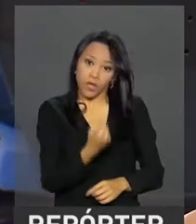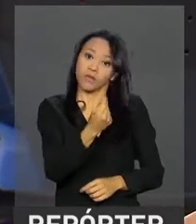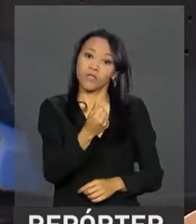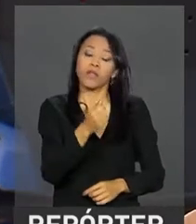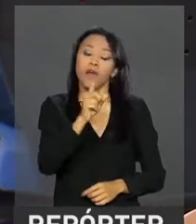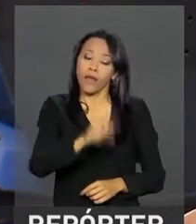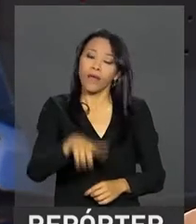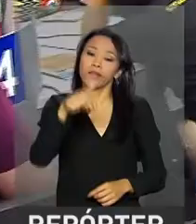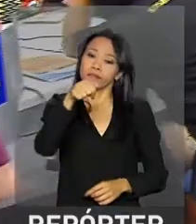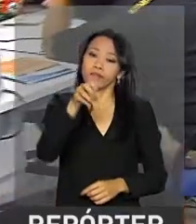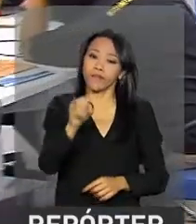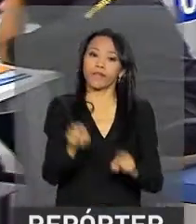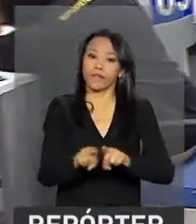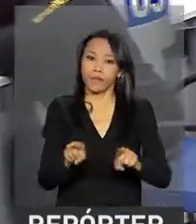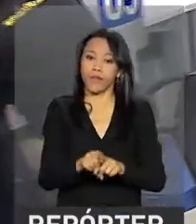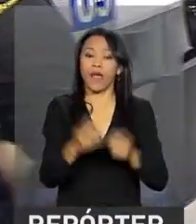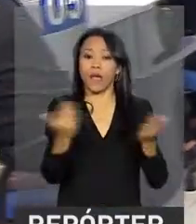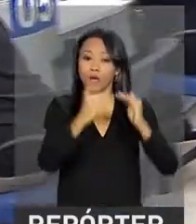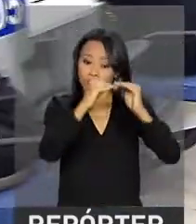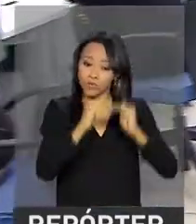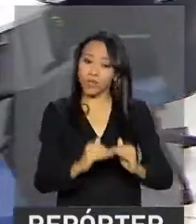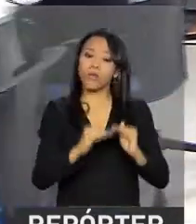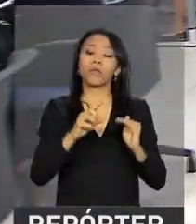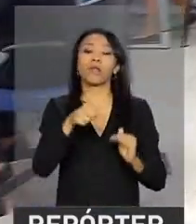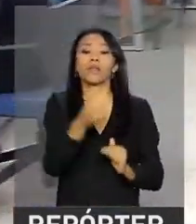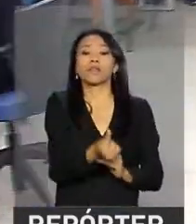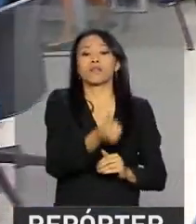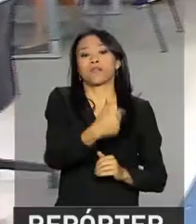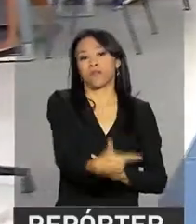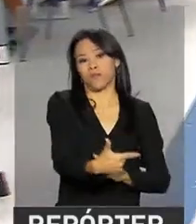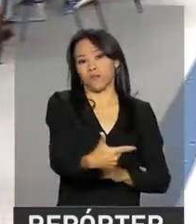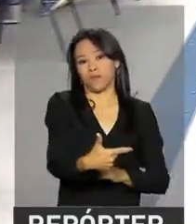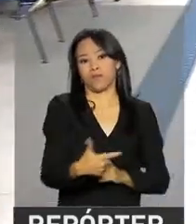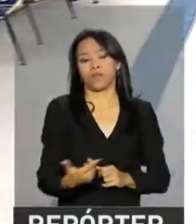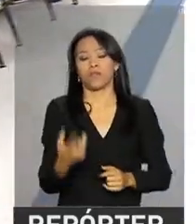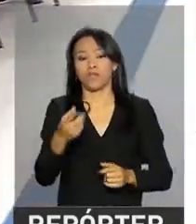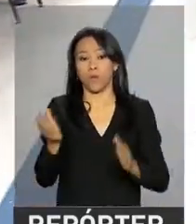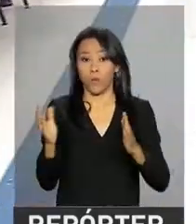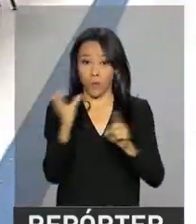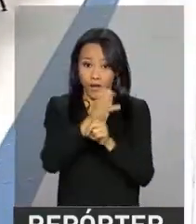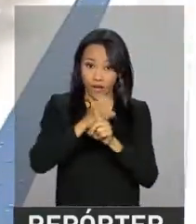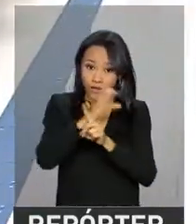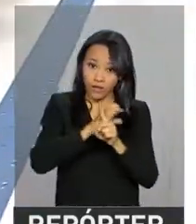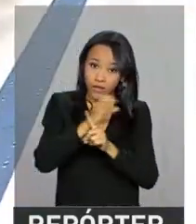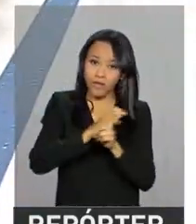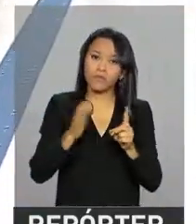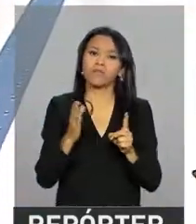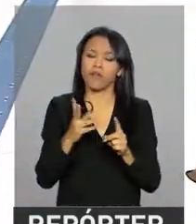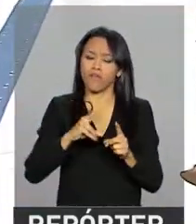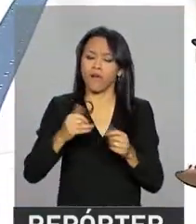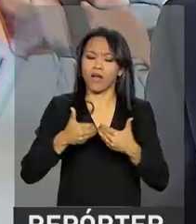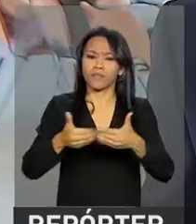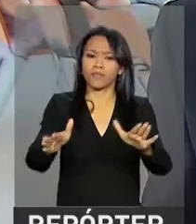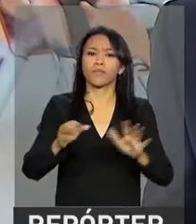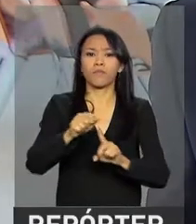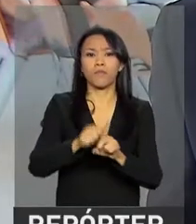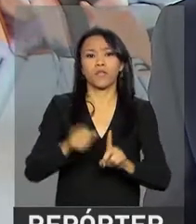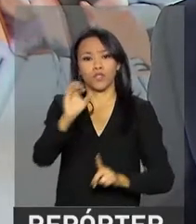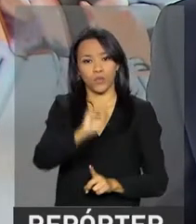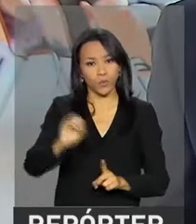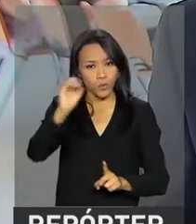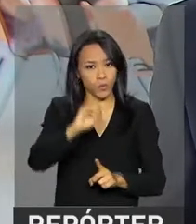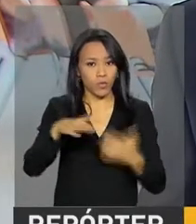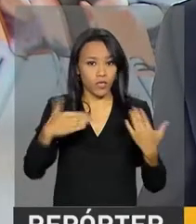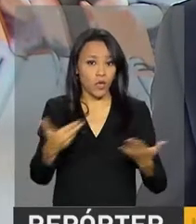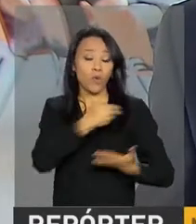era de 70 anos e passou para 62 o calendário de liberação deve começar em outubro e o governo